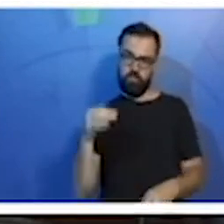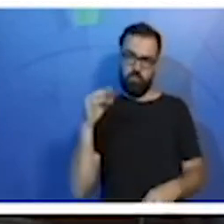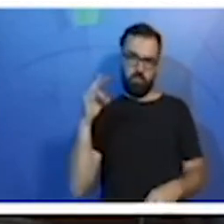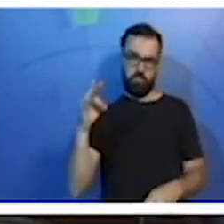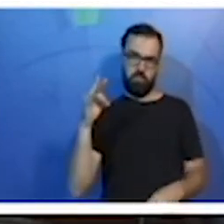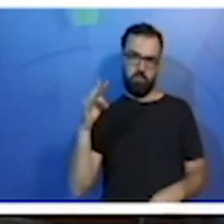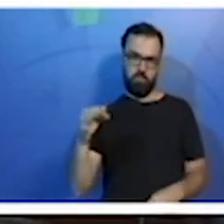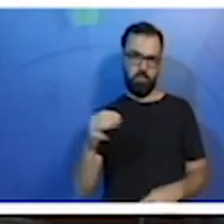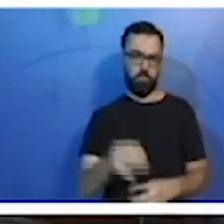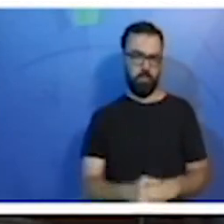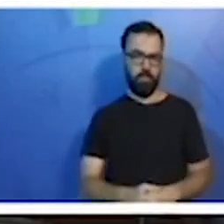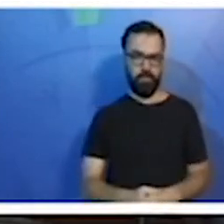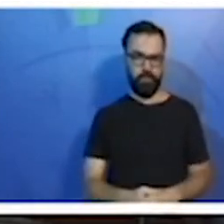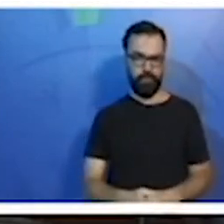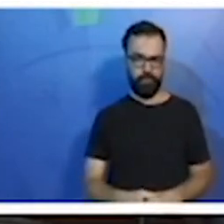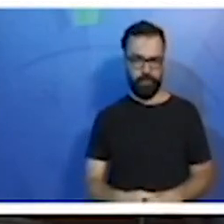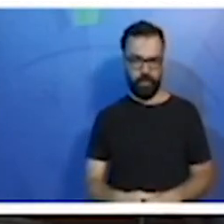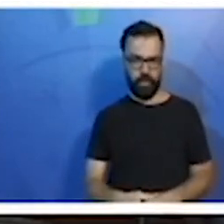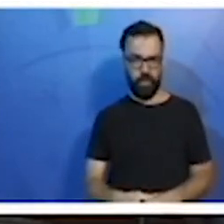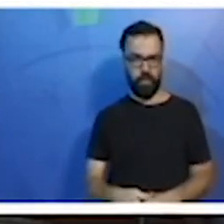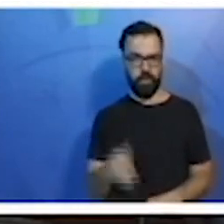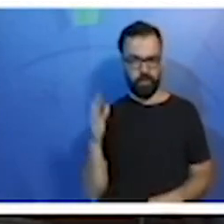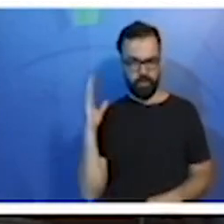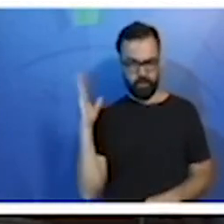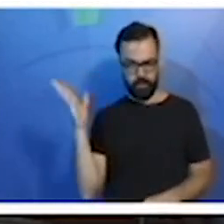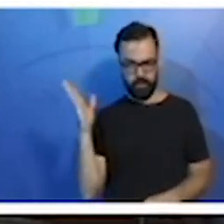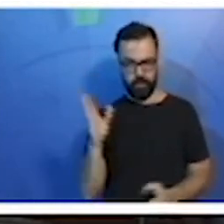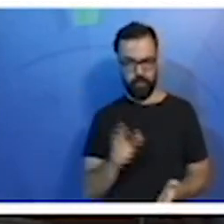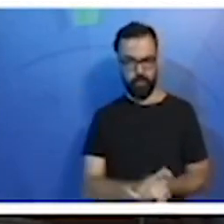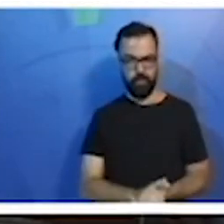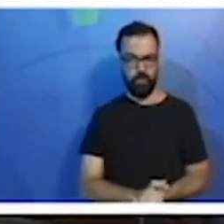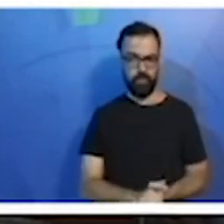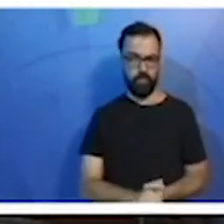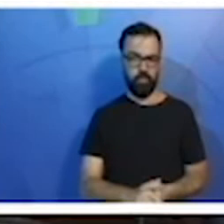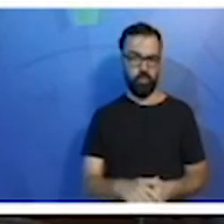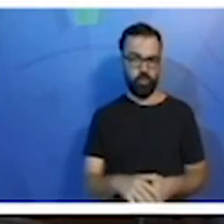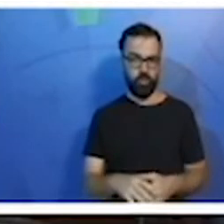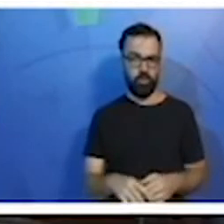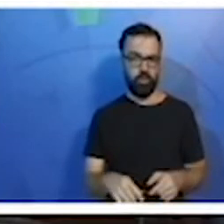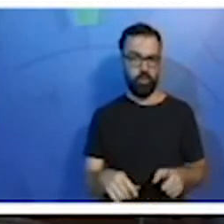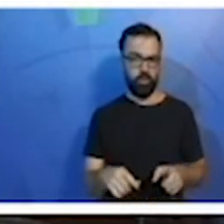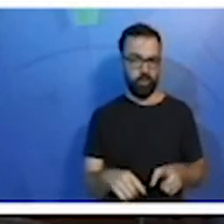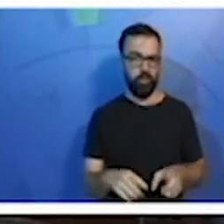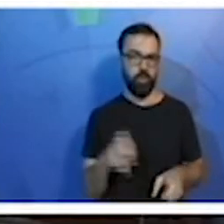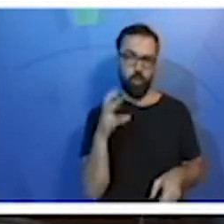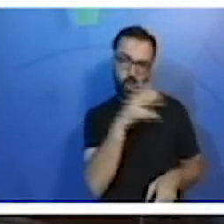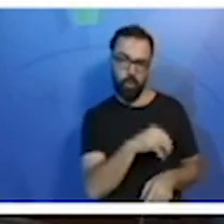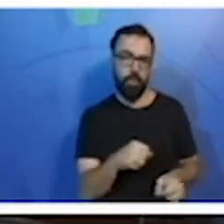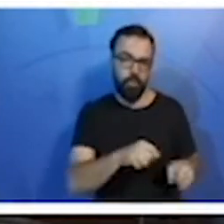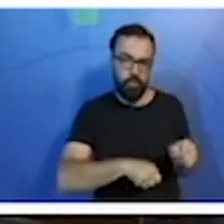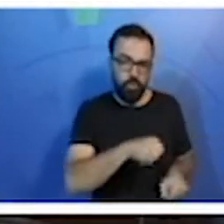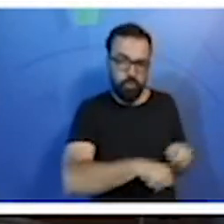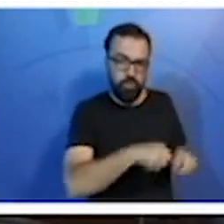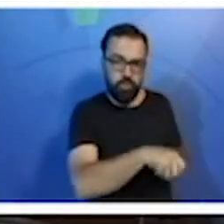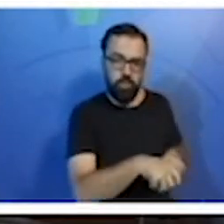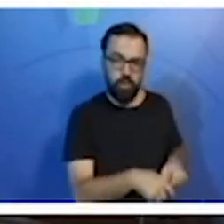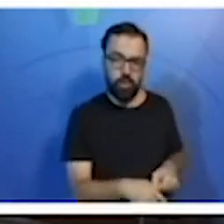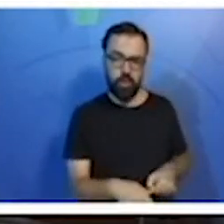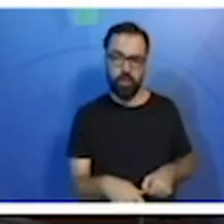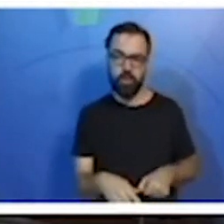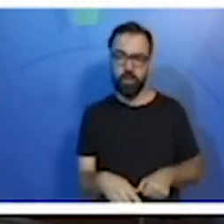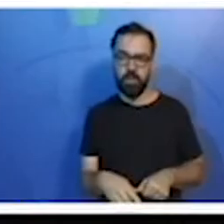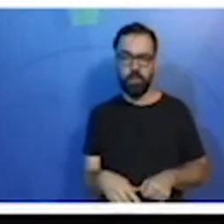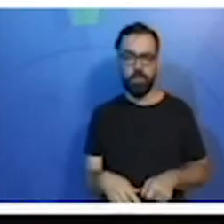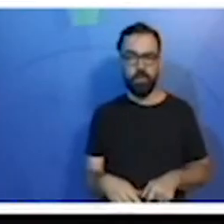destreza possível bom então nós temos o BMX Race então é uma corrida de BMX né então a corrida do BMX